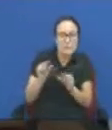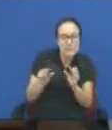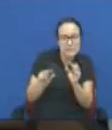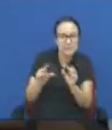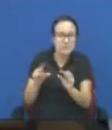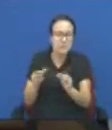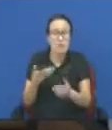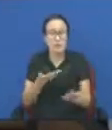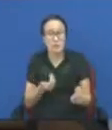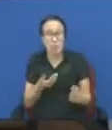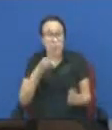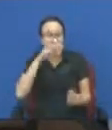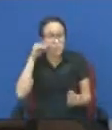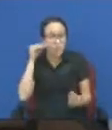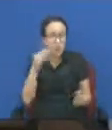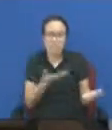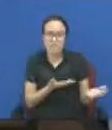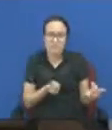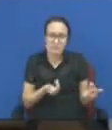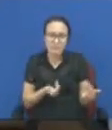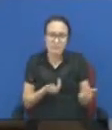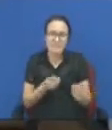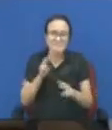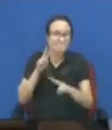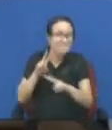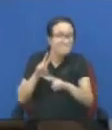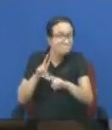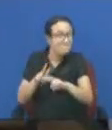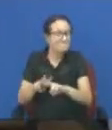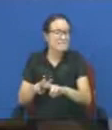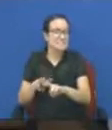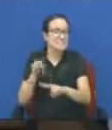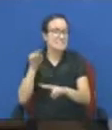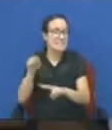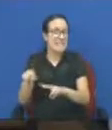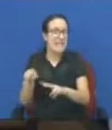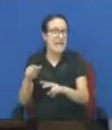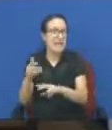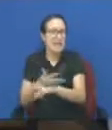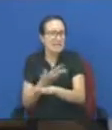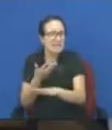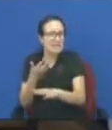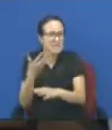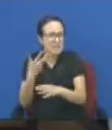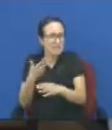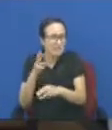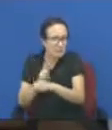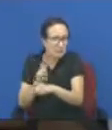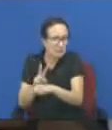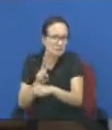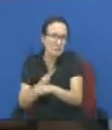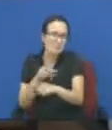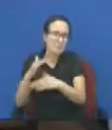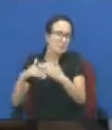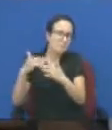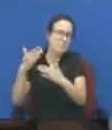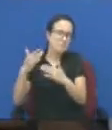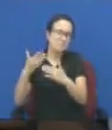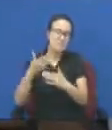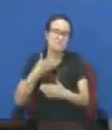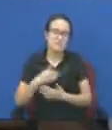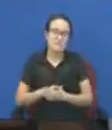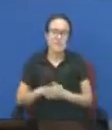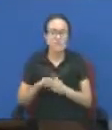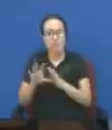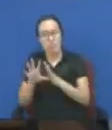são convertidos, a sua medida socioeducativa é convertida em prestação de serviço à comunidade. O menino fez um pequeno